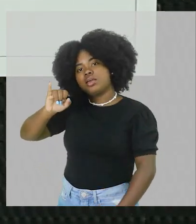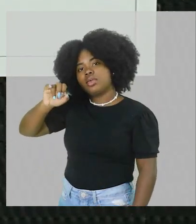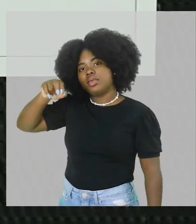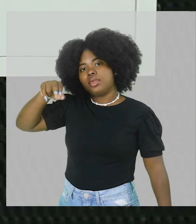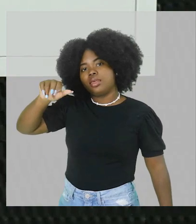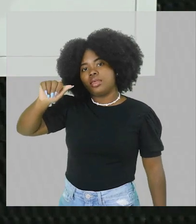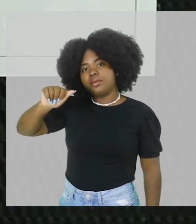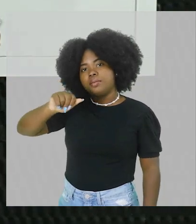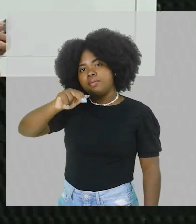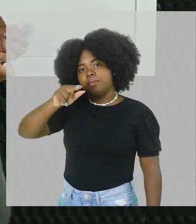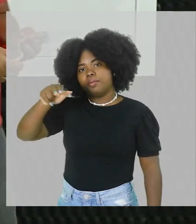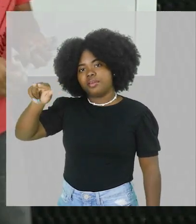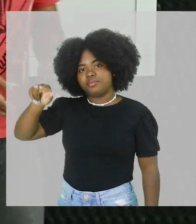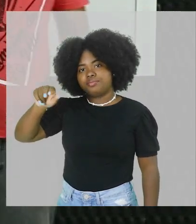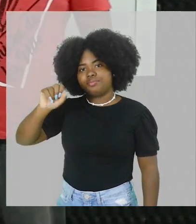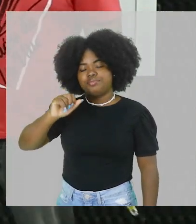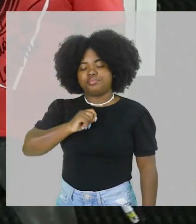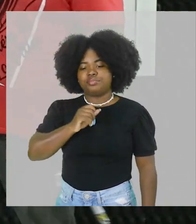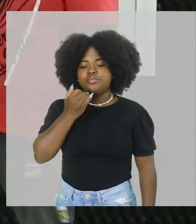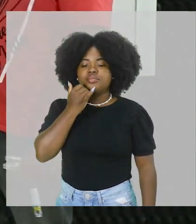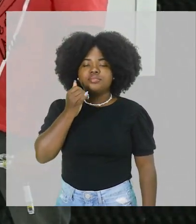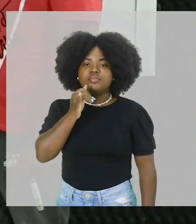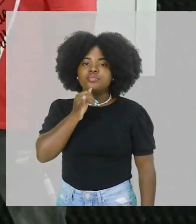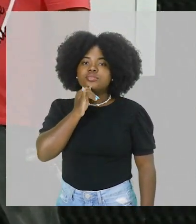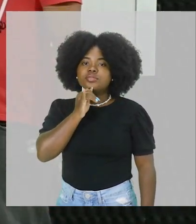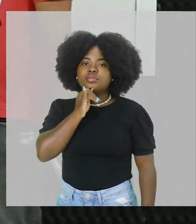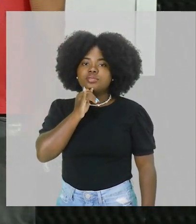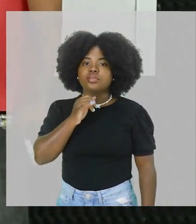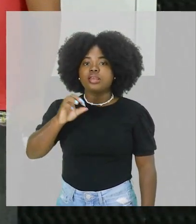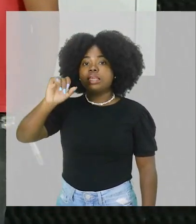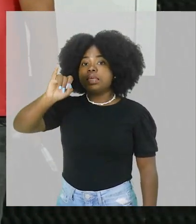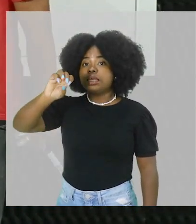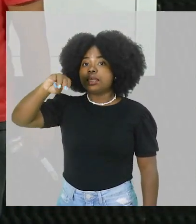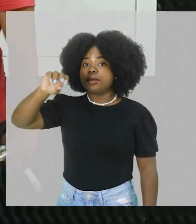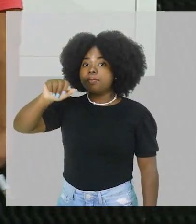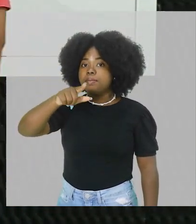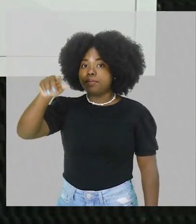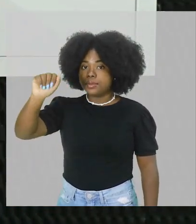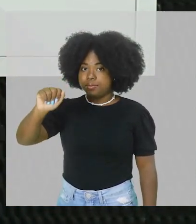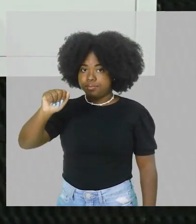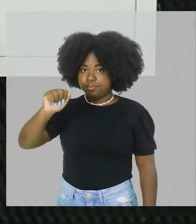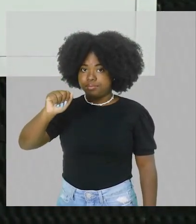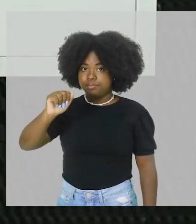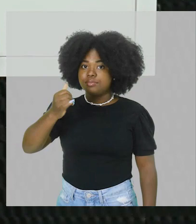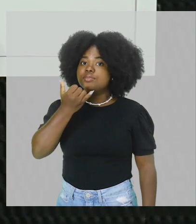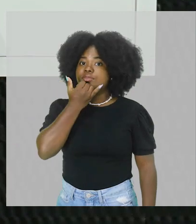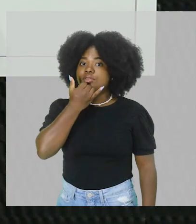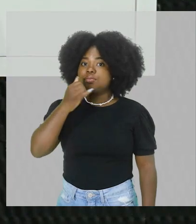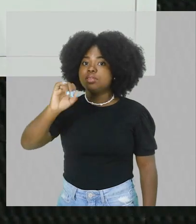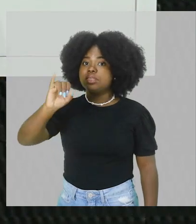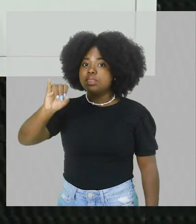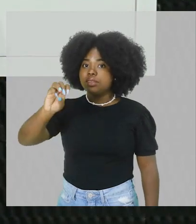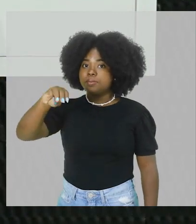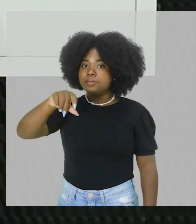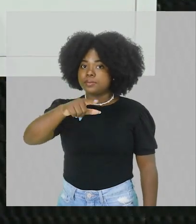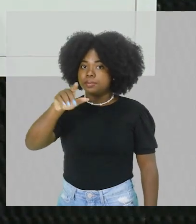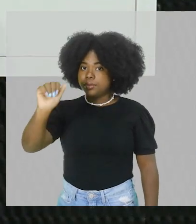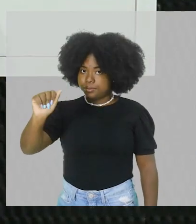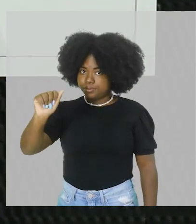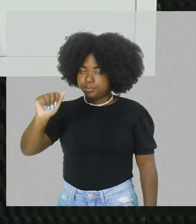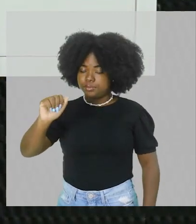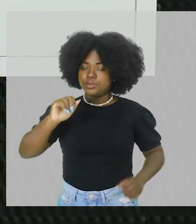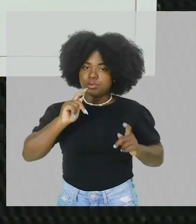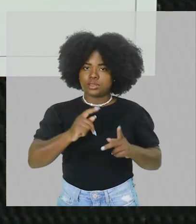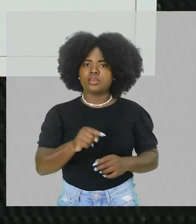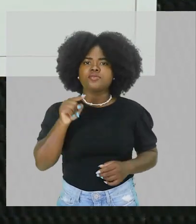metal do qual eu estou falando é esse ímã. Esse ímã que vocês conhecem muito bem. Vocês encontram